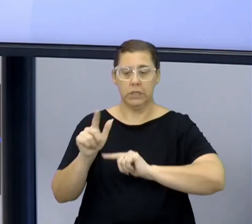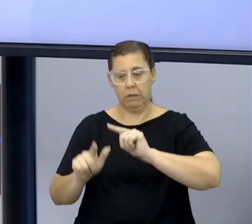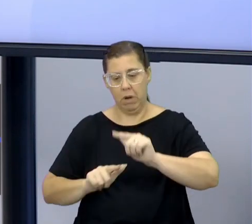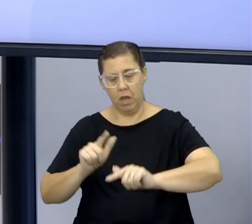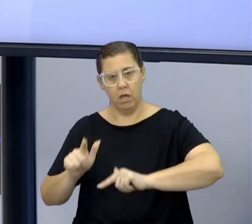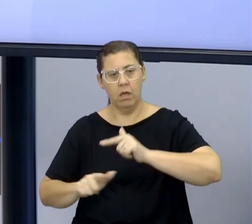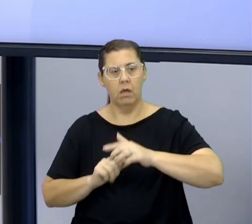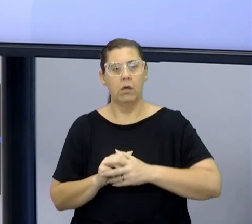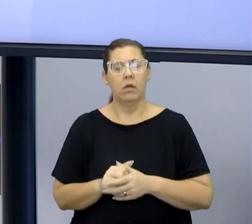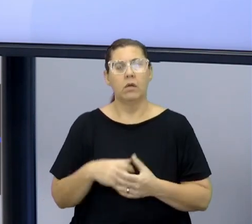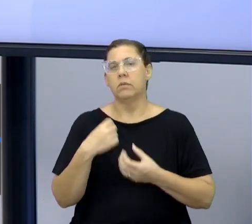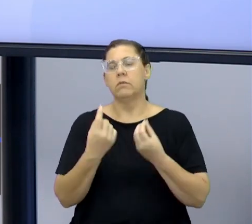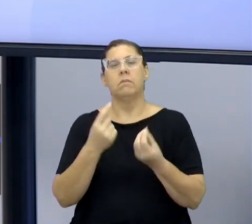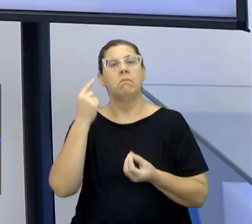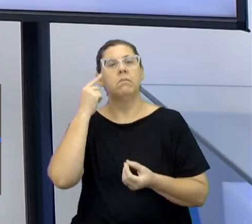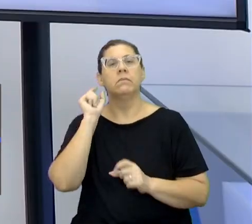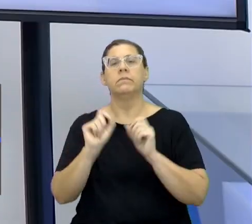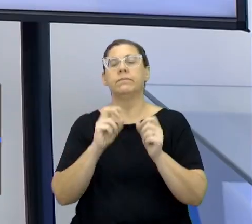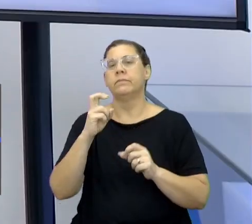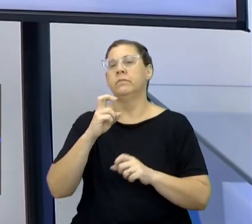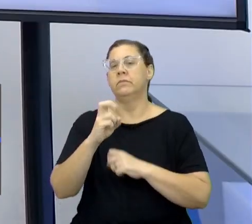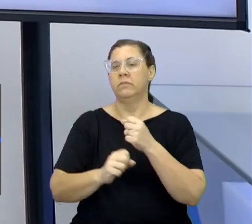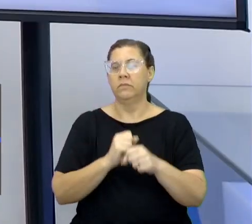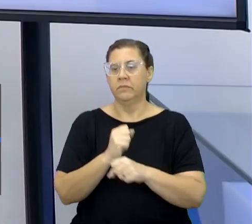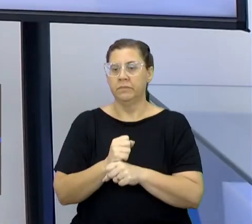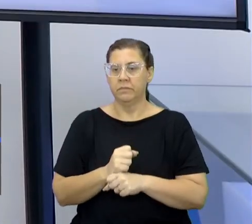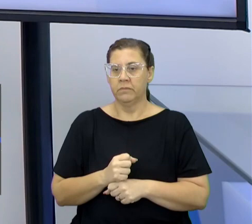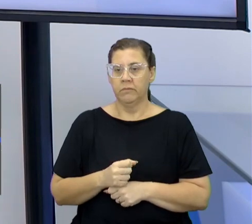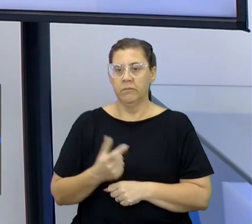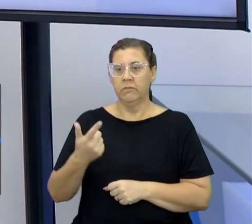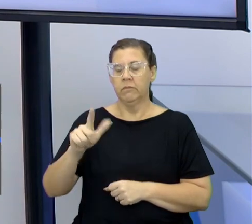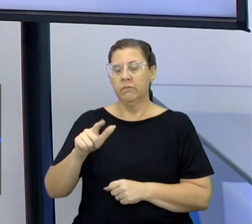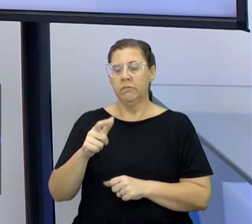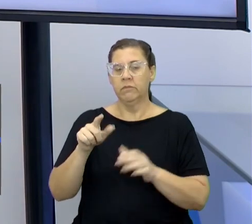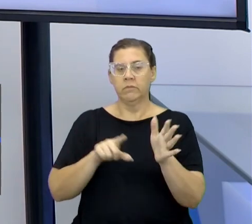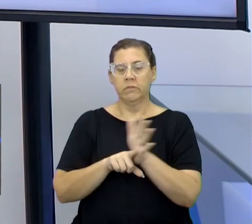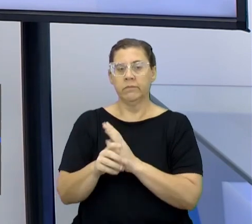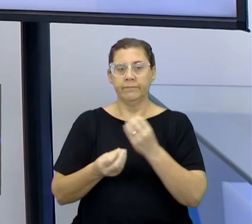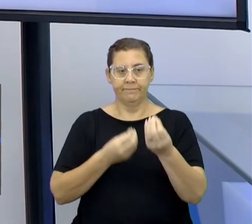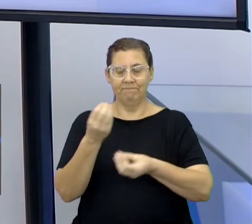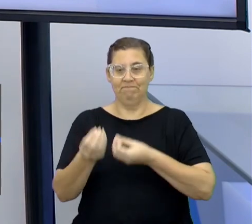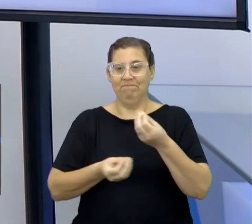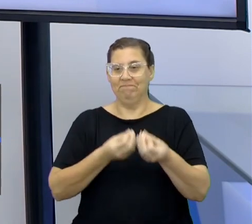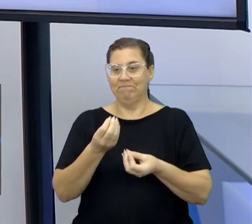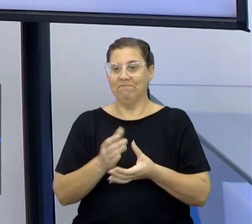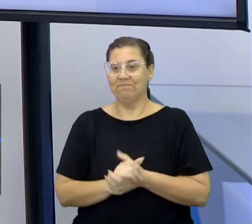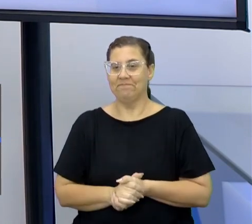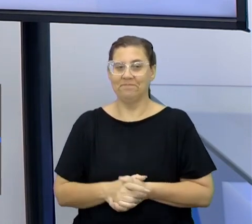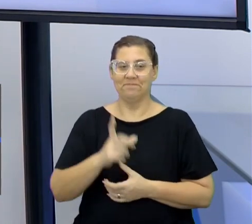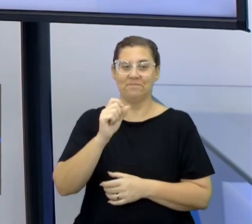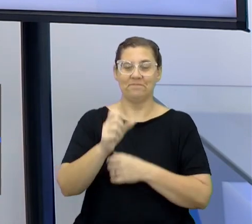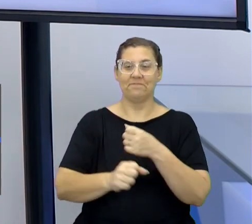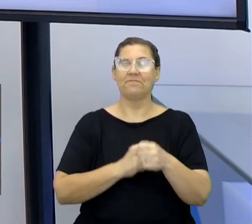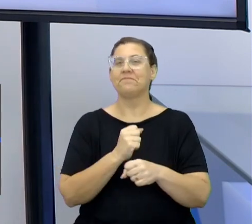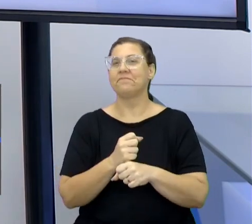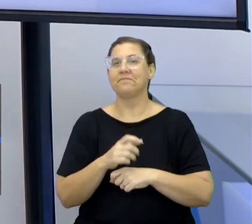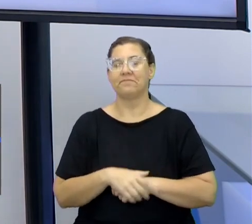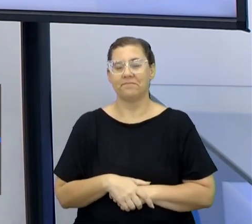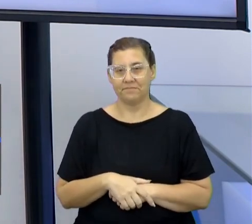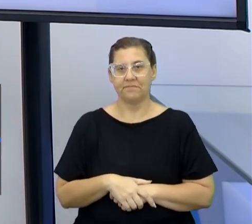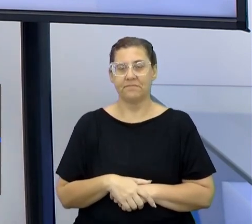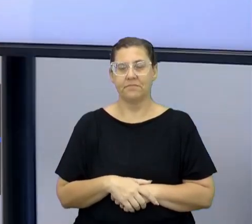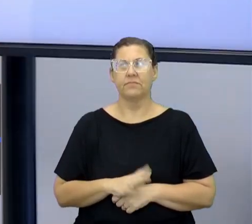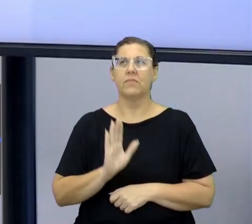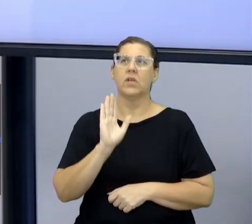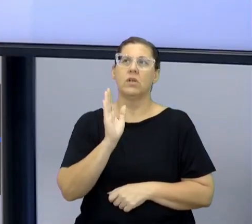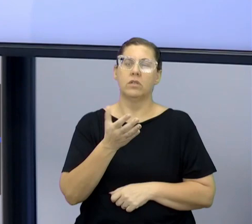aí, como você se vê daqui 5 anos? A outra pergunta é como eu me vejo daqui 10 anos. Daqui 10 anos